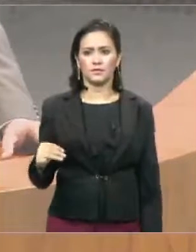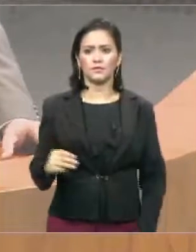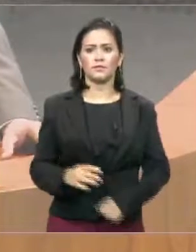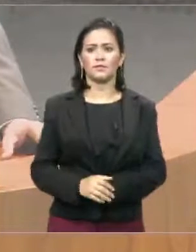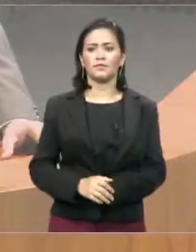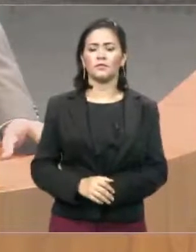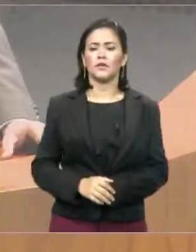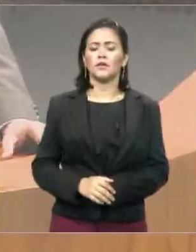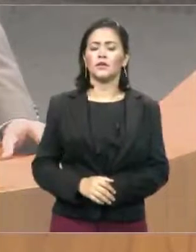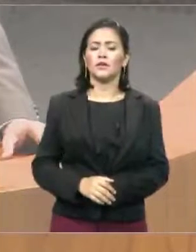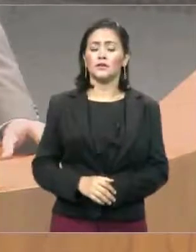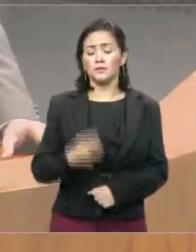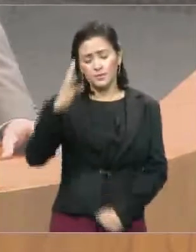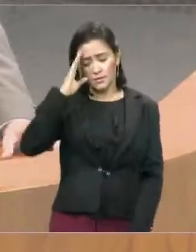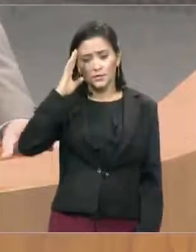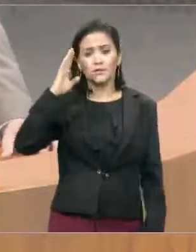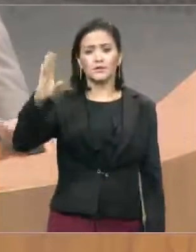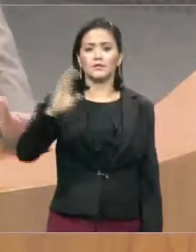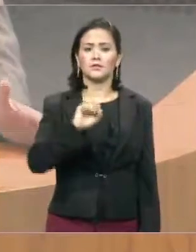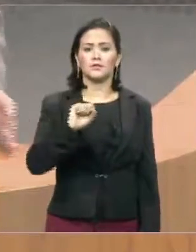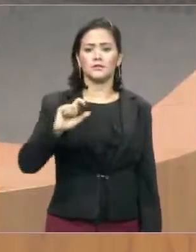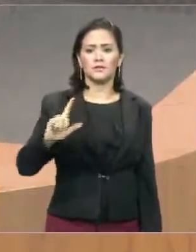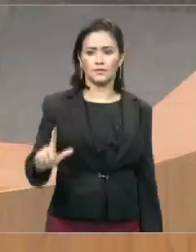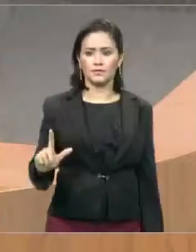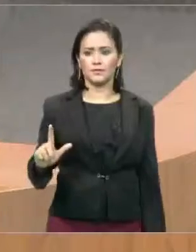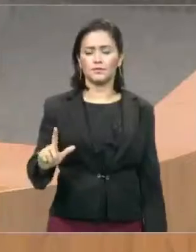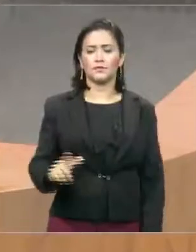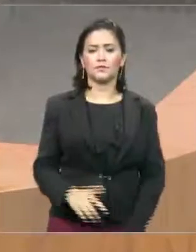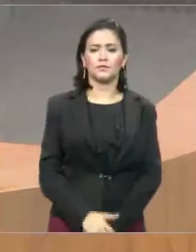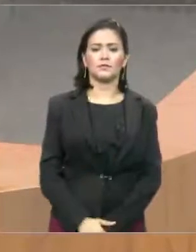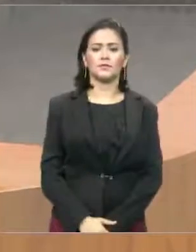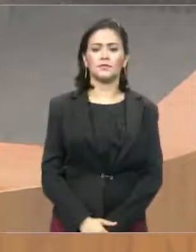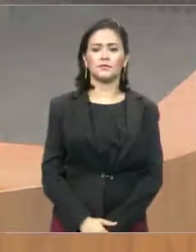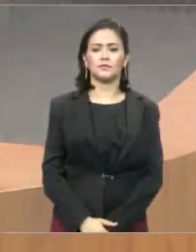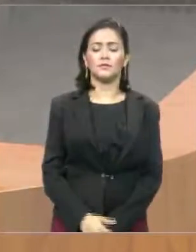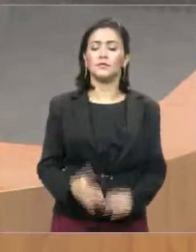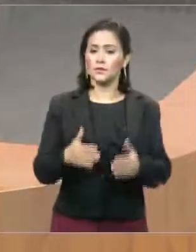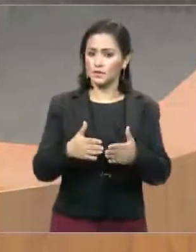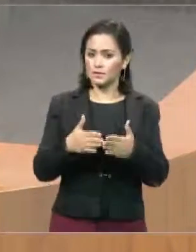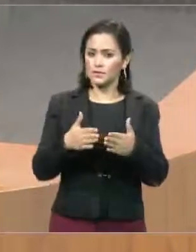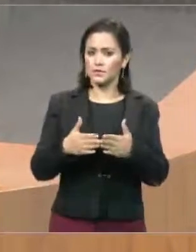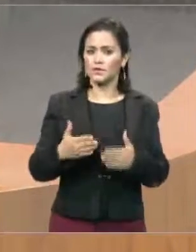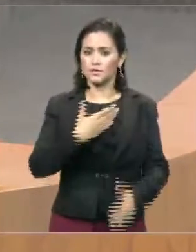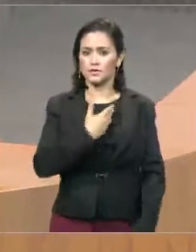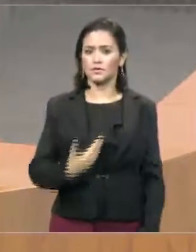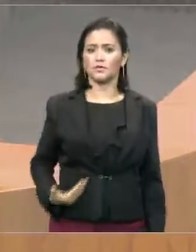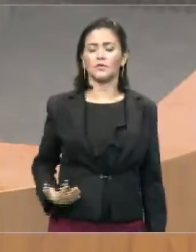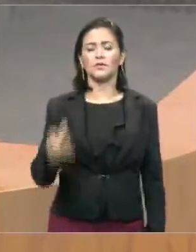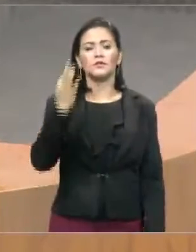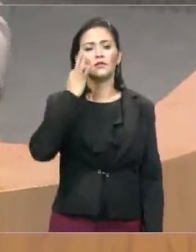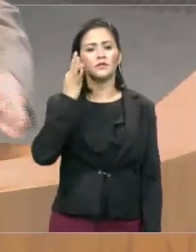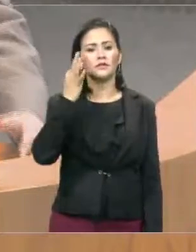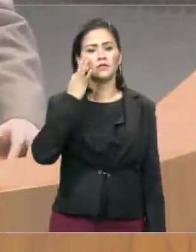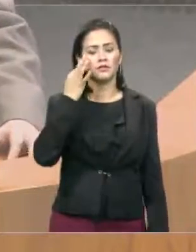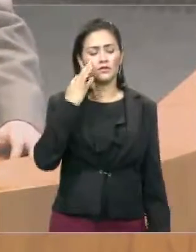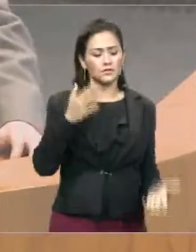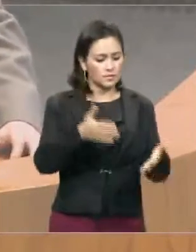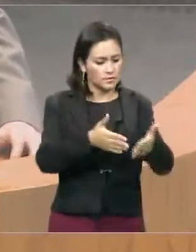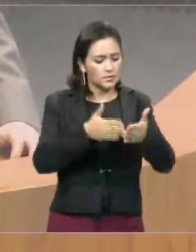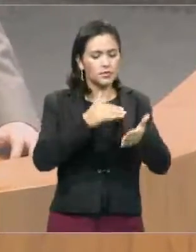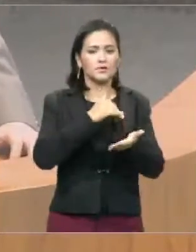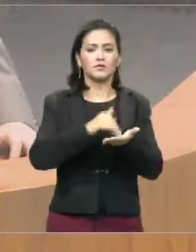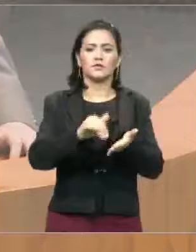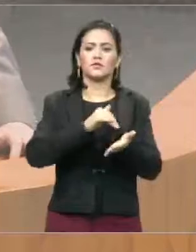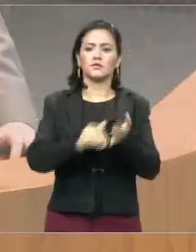especial, em São Luís. Eu quero pedir ao governador Flávio Dino, eu quero pedir ao secretário de